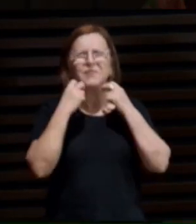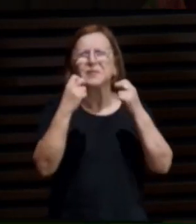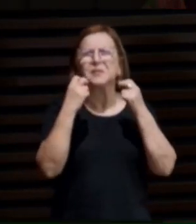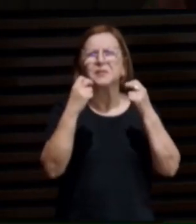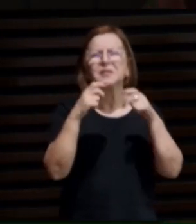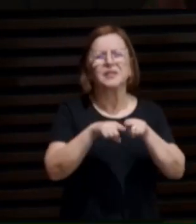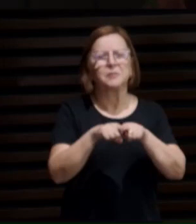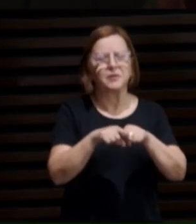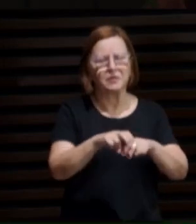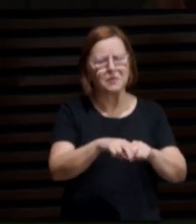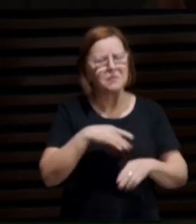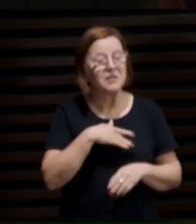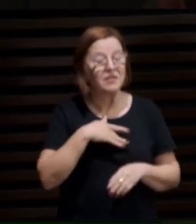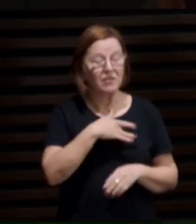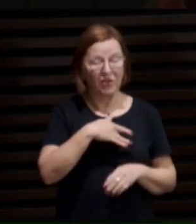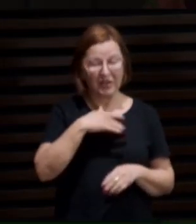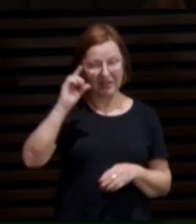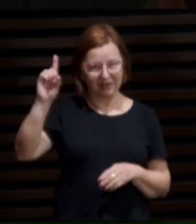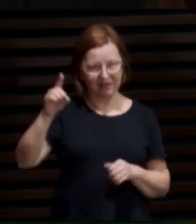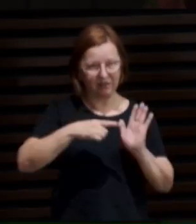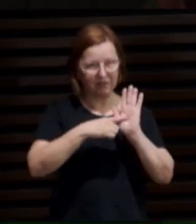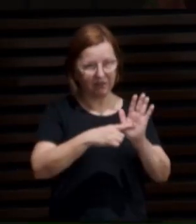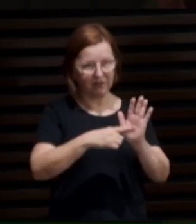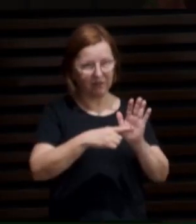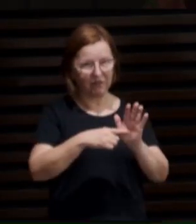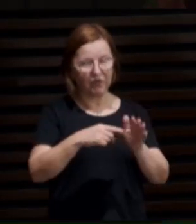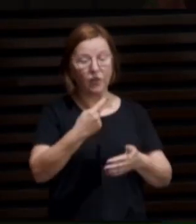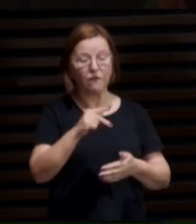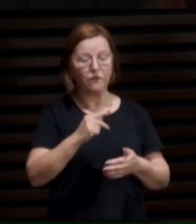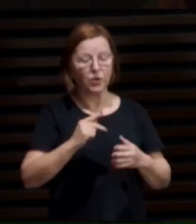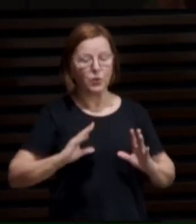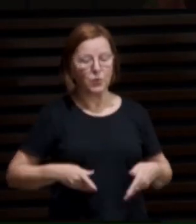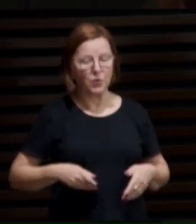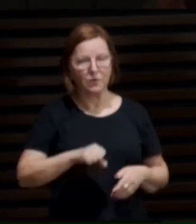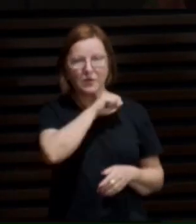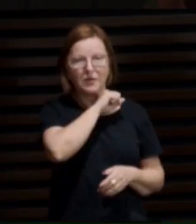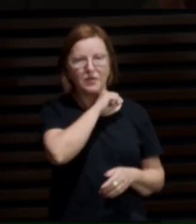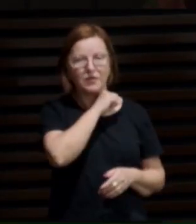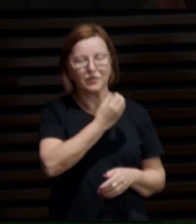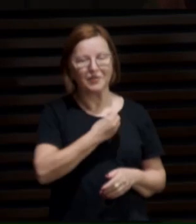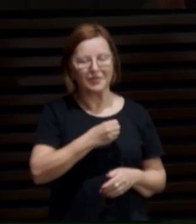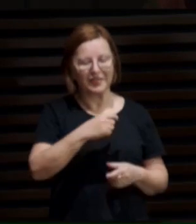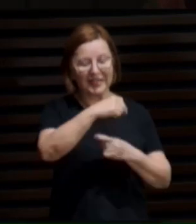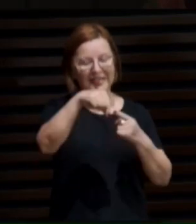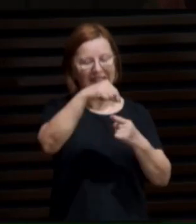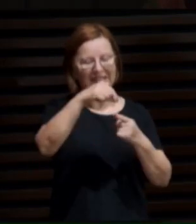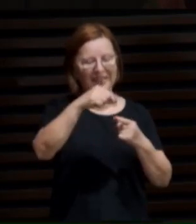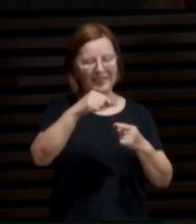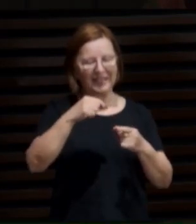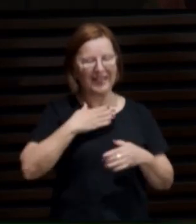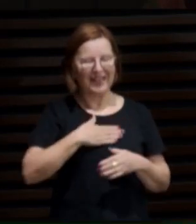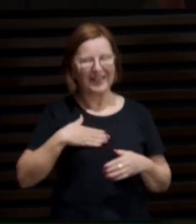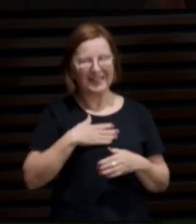pelas misericórdias de Deus, que apresenteis o vosso corpo por sacrifício vivo, santo e agradável a Deus, que é